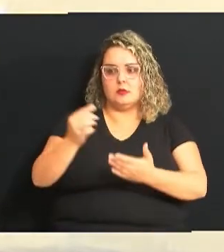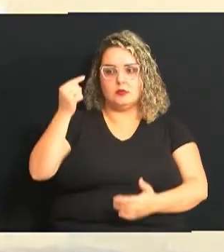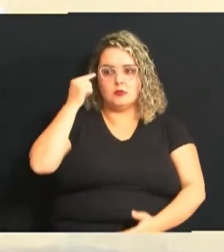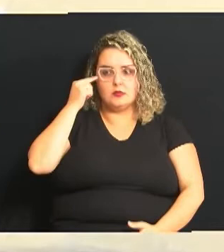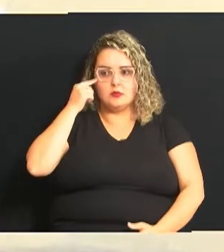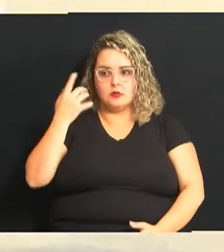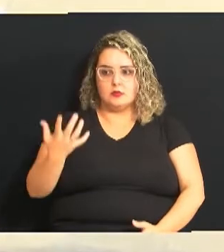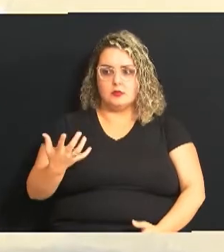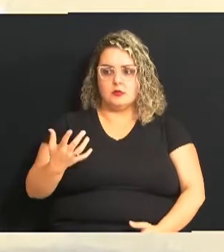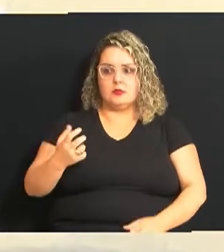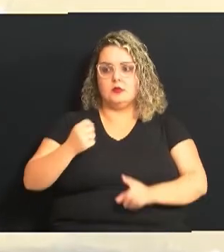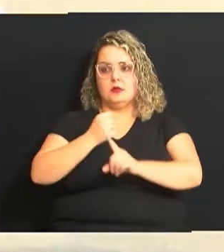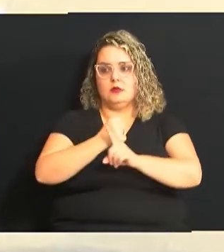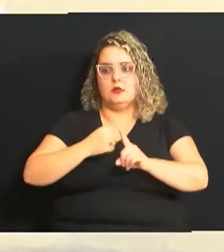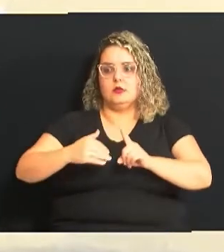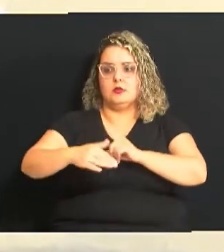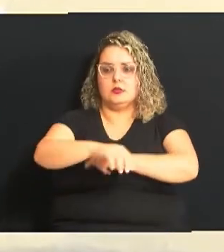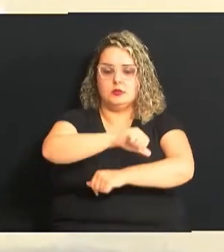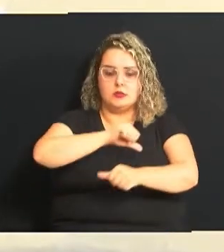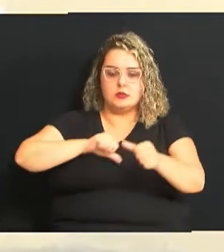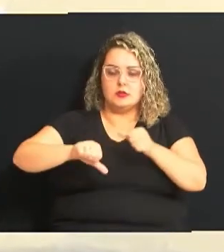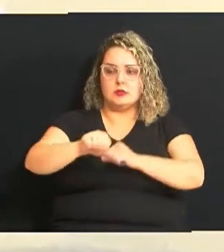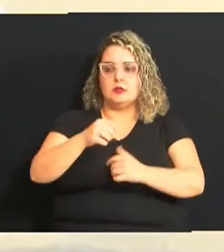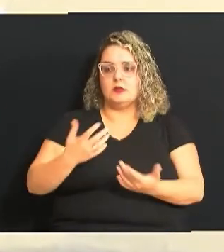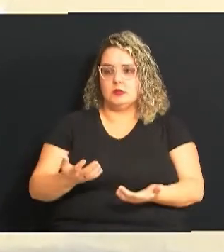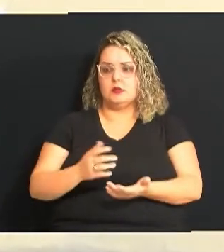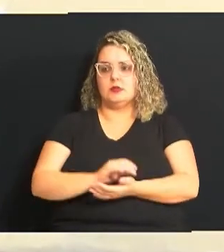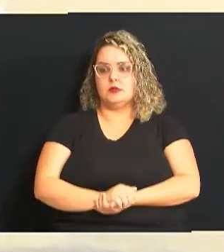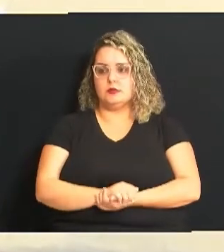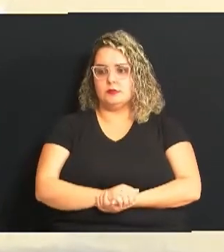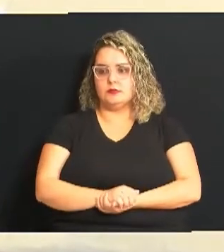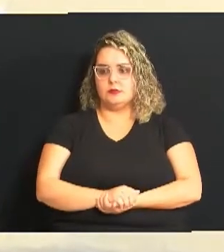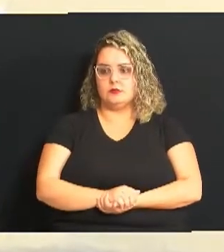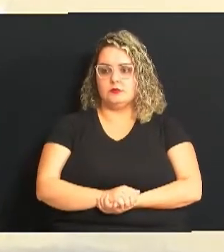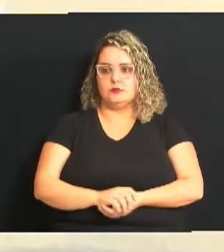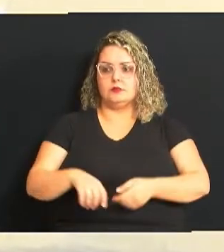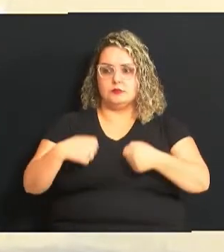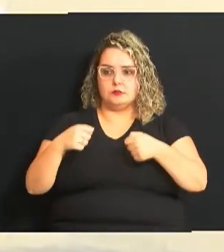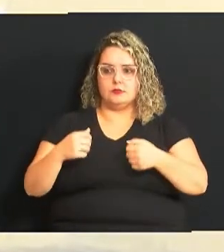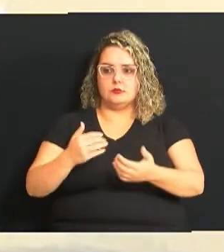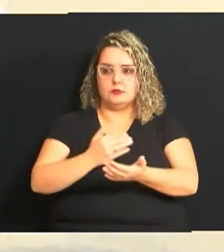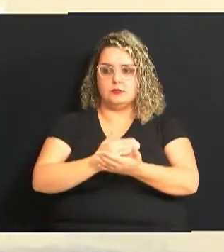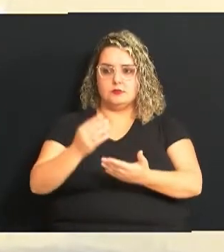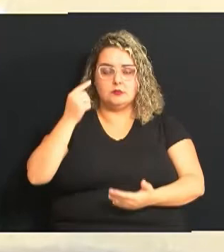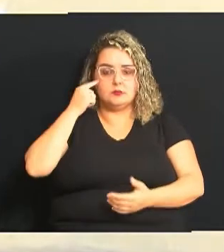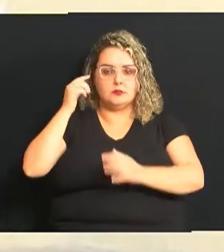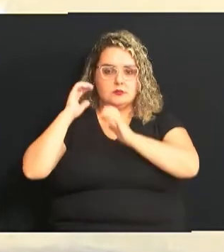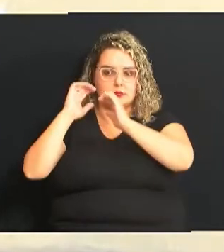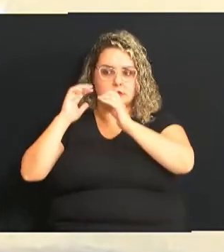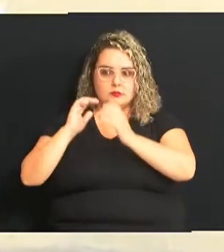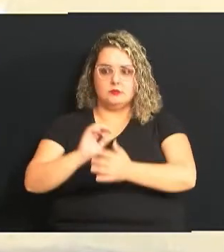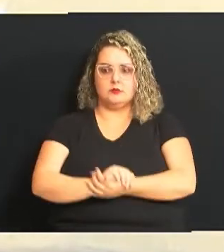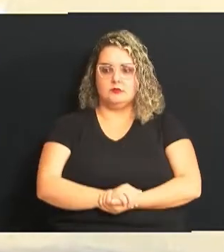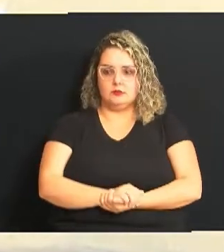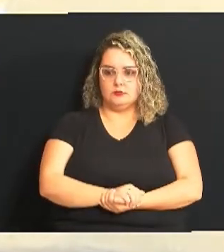a sociedade está se modificando. Então, a gente precisa começar a raciocinar que você tem.